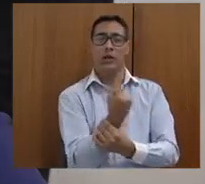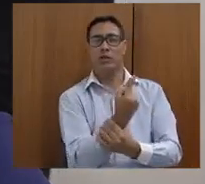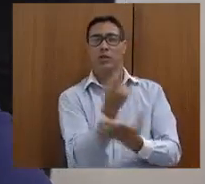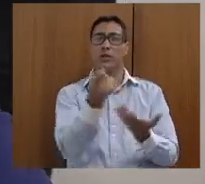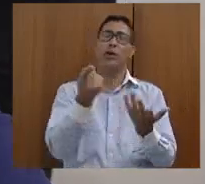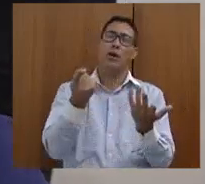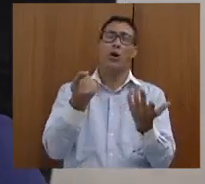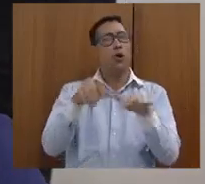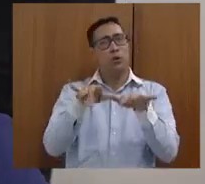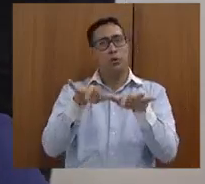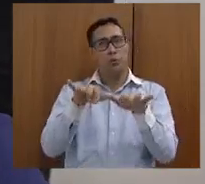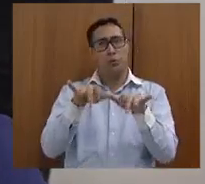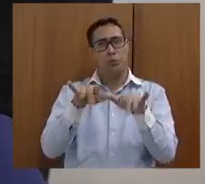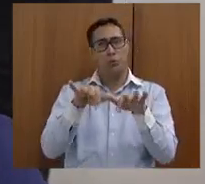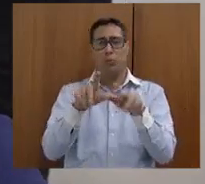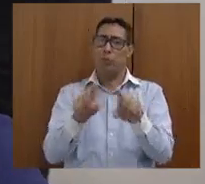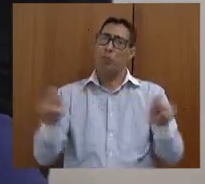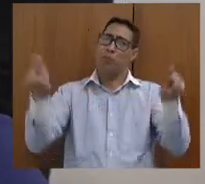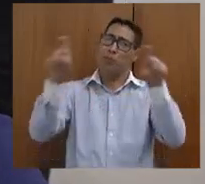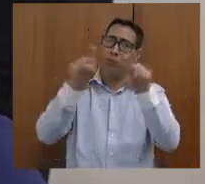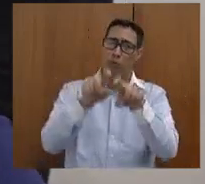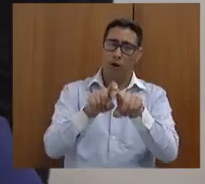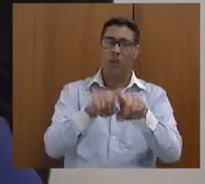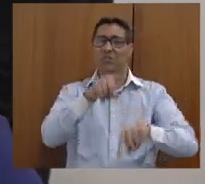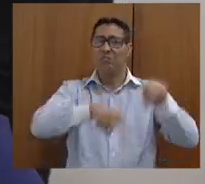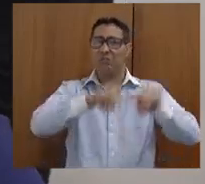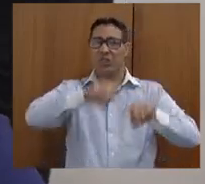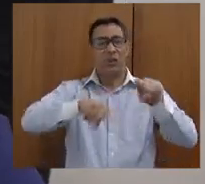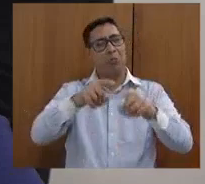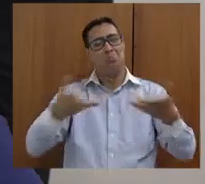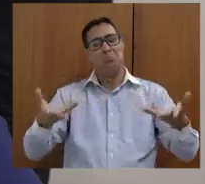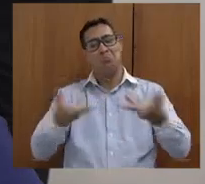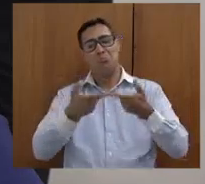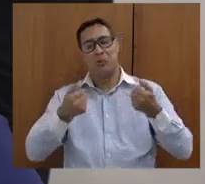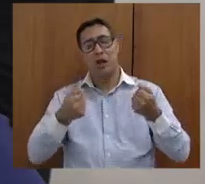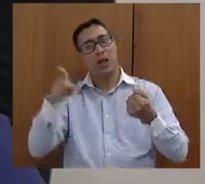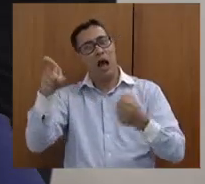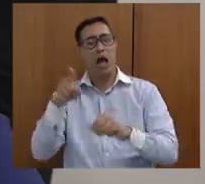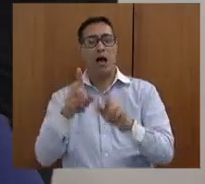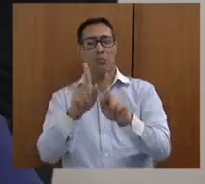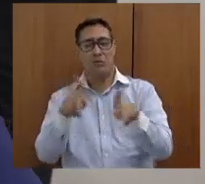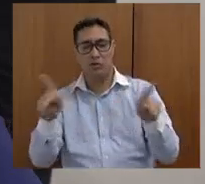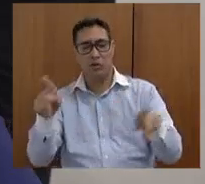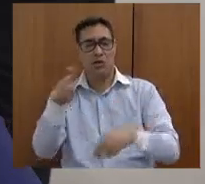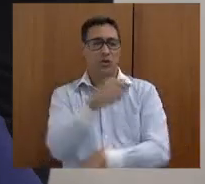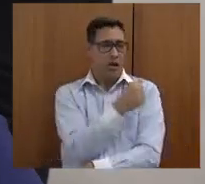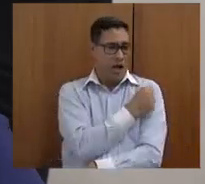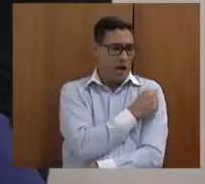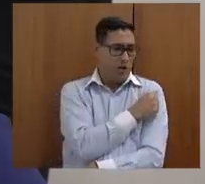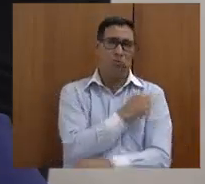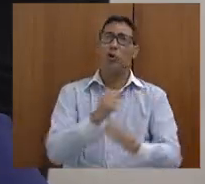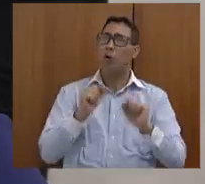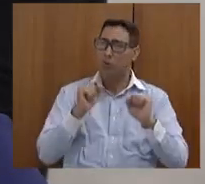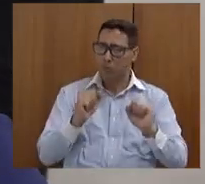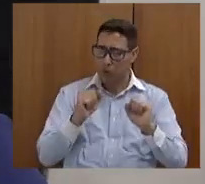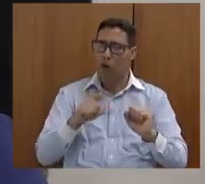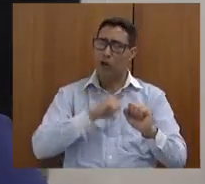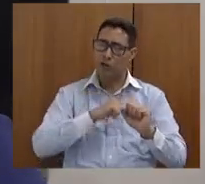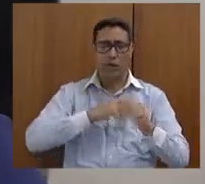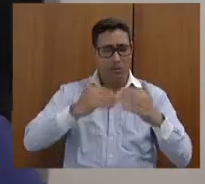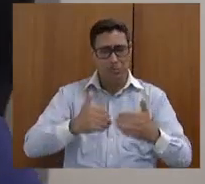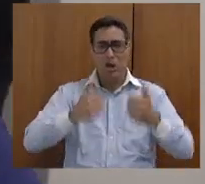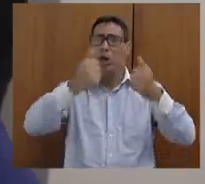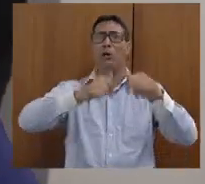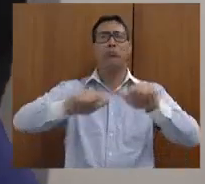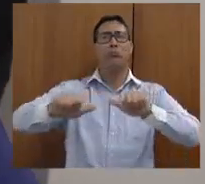equipamentos de qualidade para que os professores estudantes todos possam ter um convívio dentro da escola e desenvolver